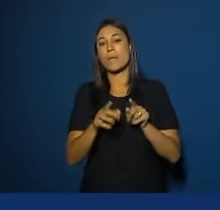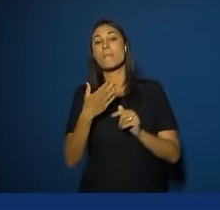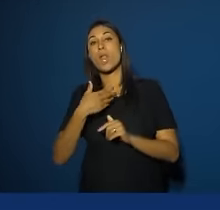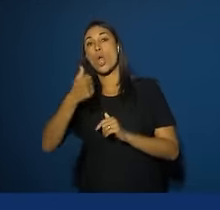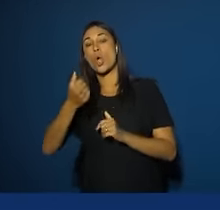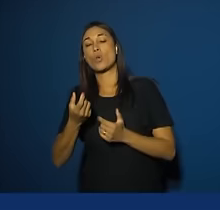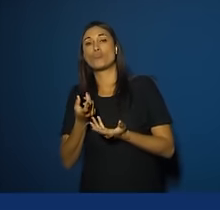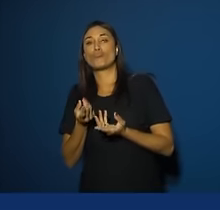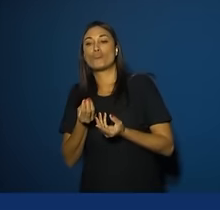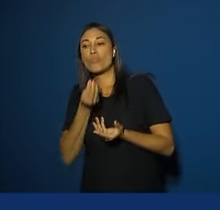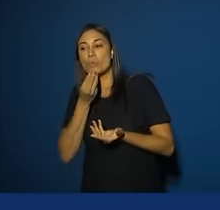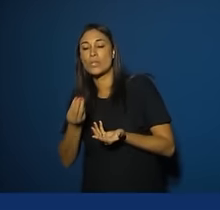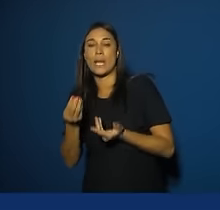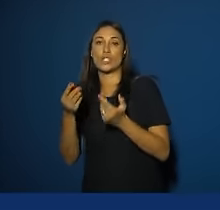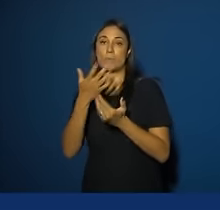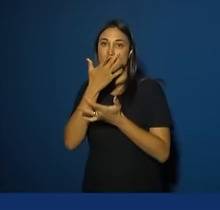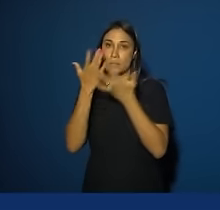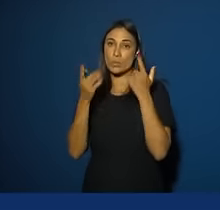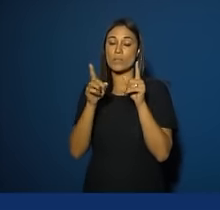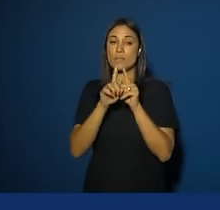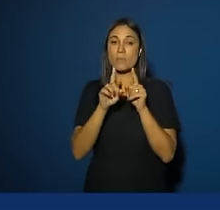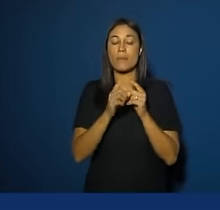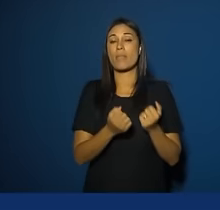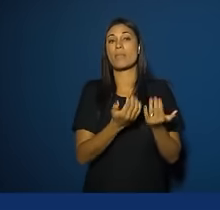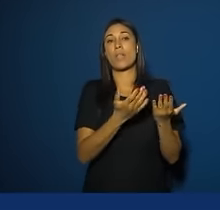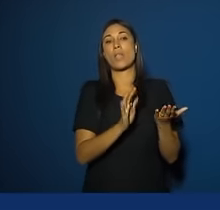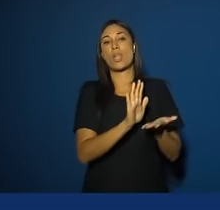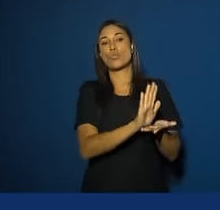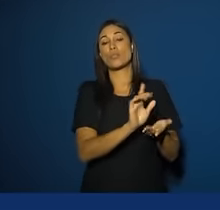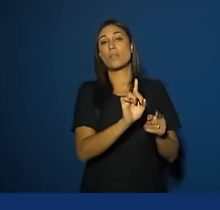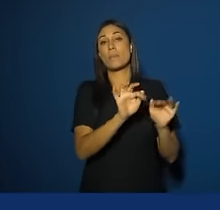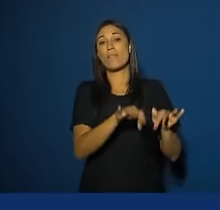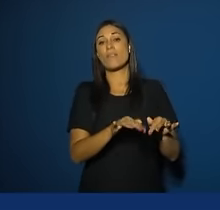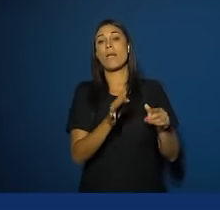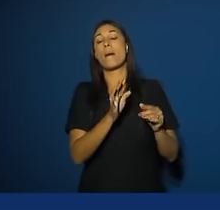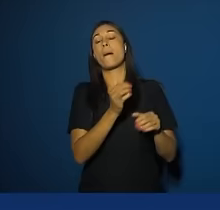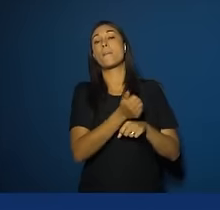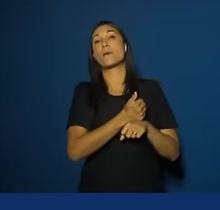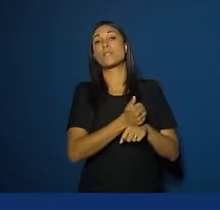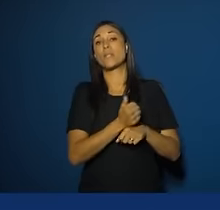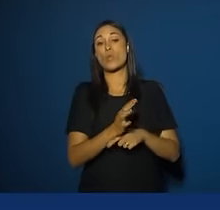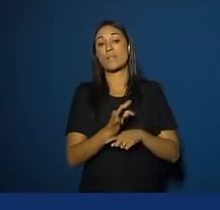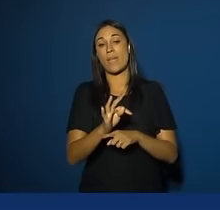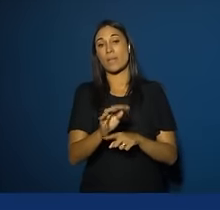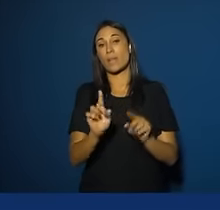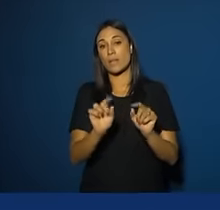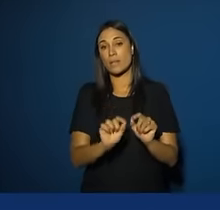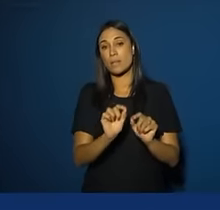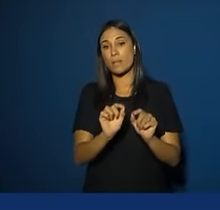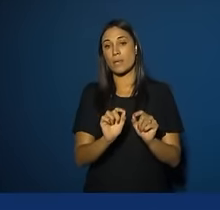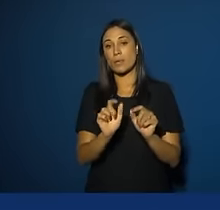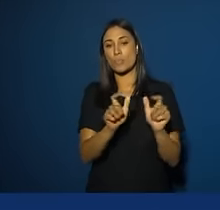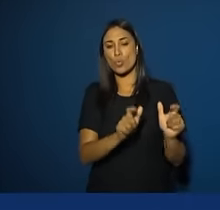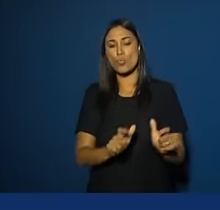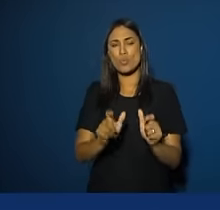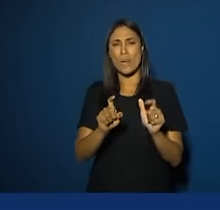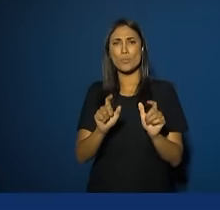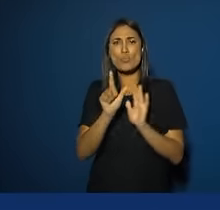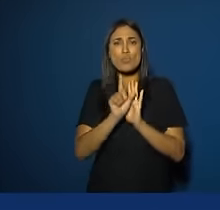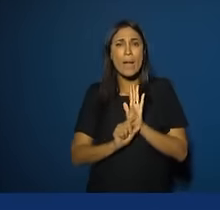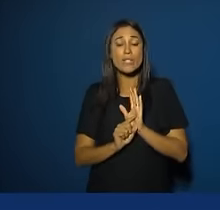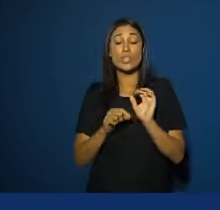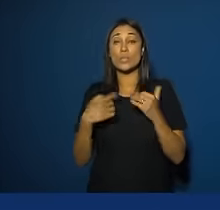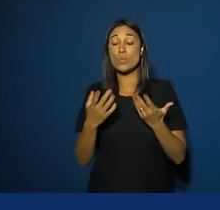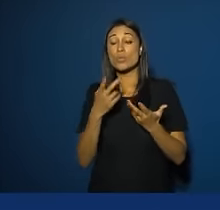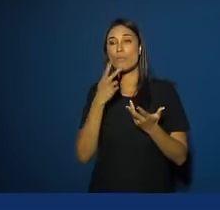das pessoas, isso, associado às incentividades, ajuda muito. E, por fim, a posição técnica, né? Quer dizer, eu acho que a posição técnica no investidor local está muito baixa, né?